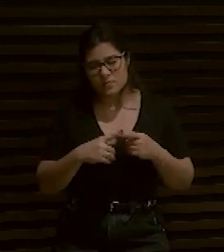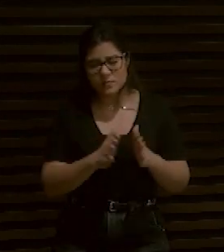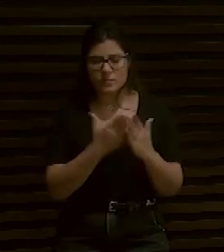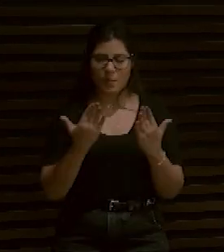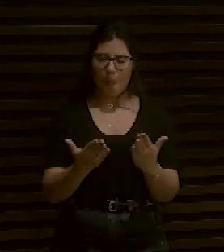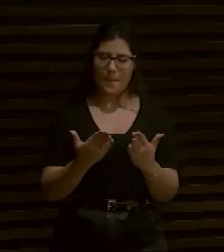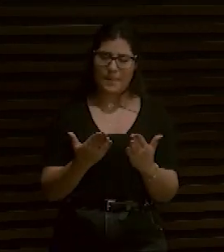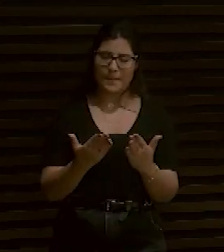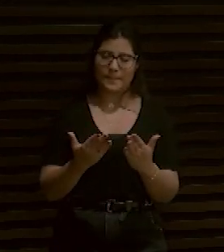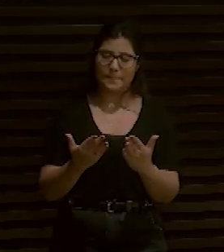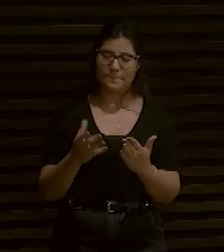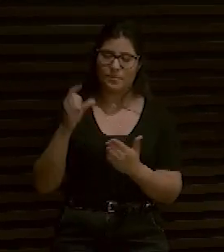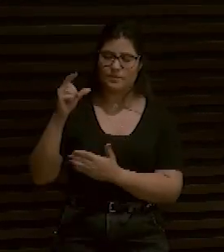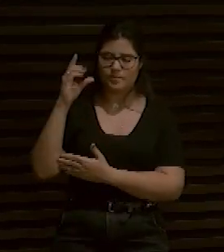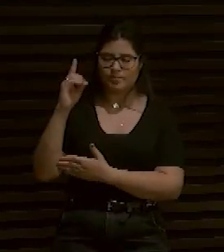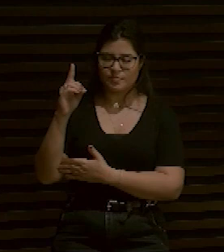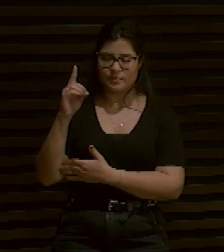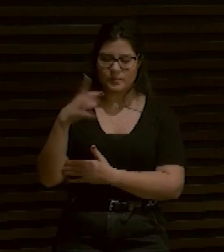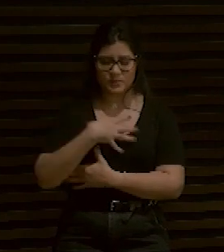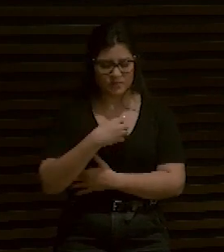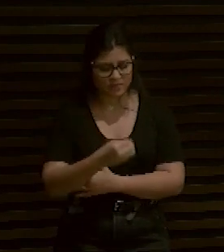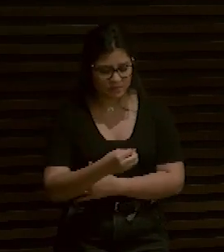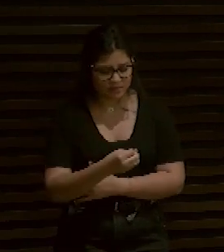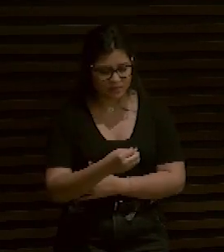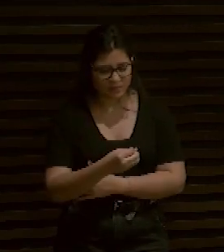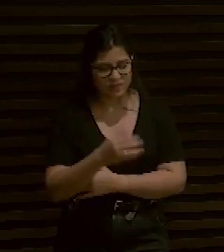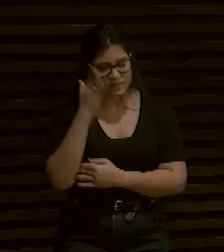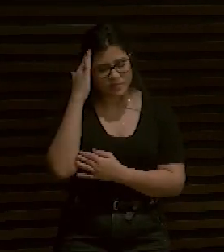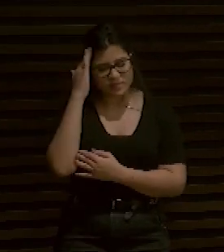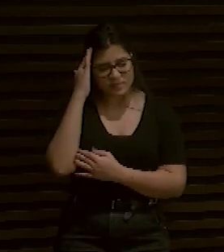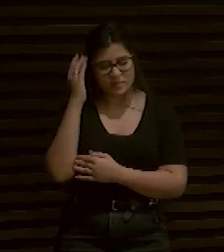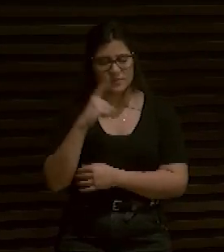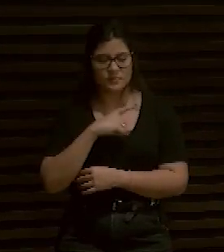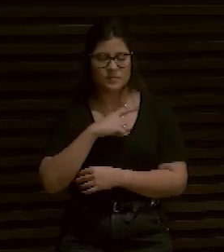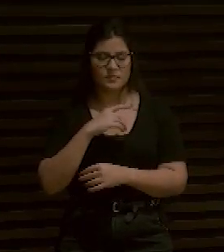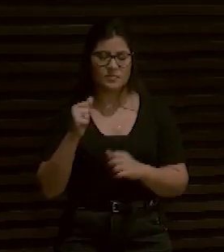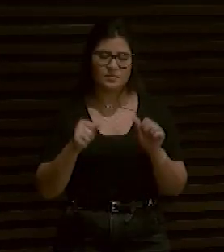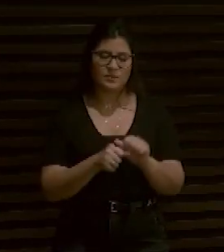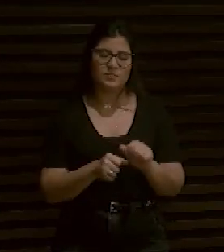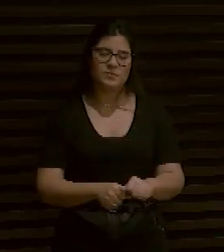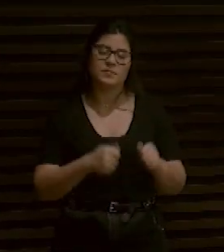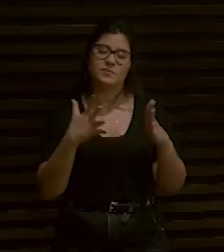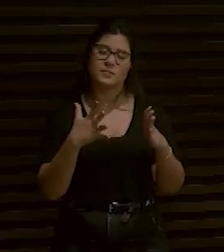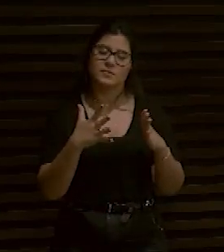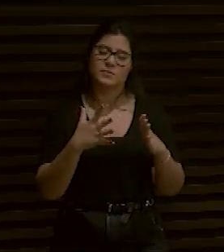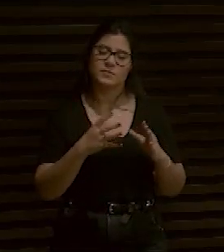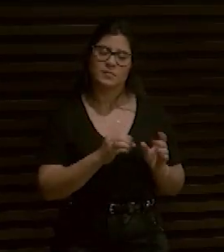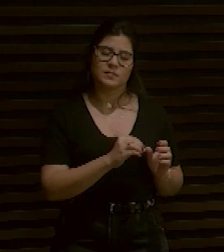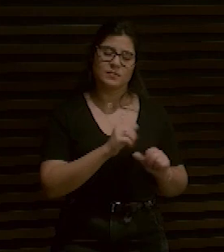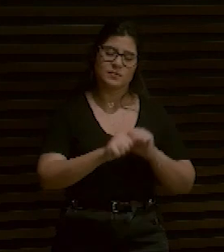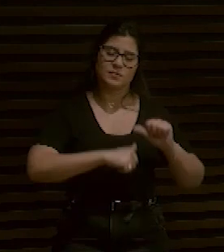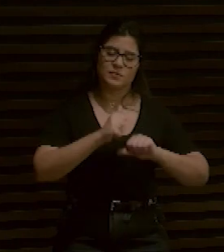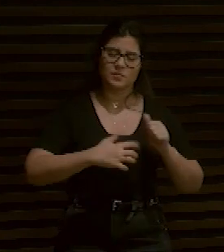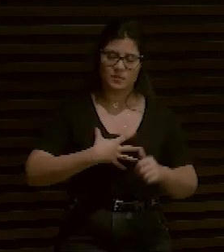e nos deparamos com esse primeiro verso que nos chama de filhinhos, nós sabemos que houve um milagre para nos tirar de filhos da ira, para